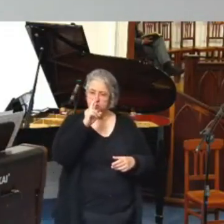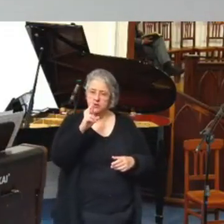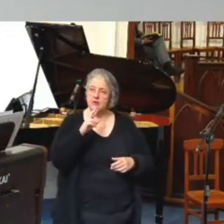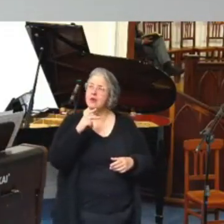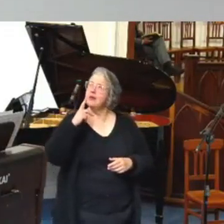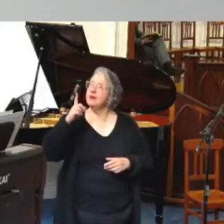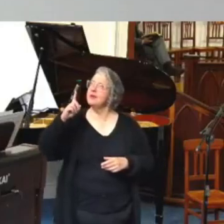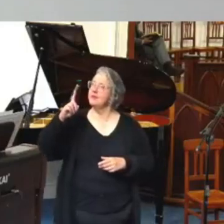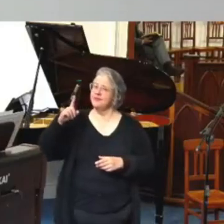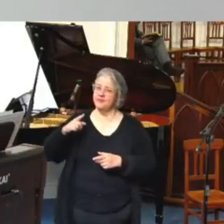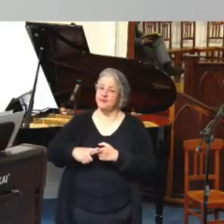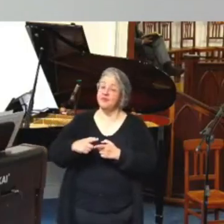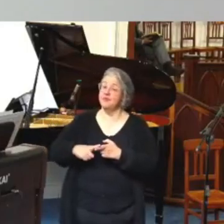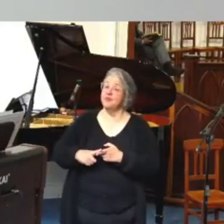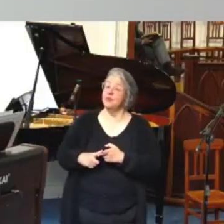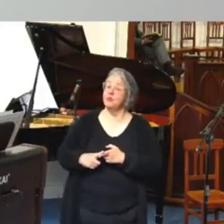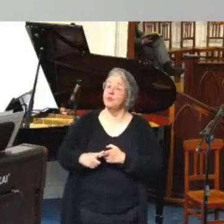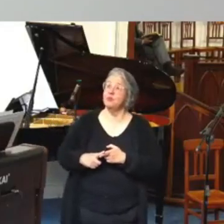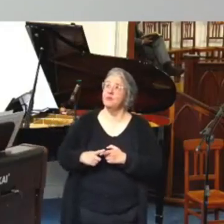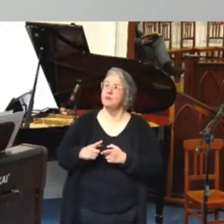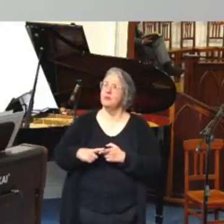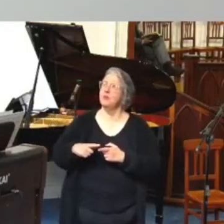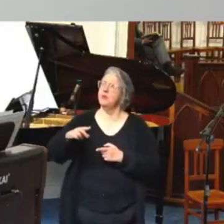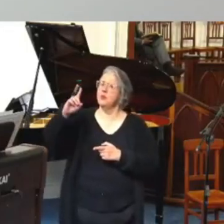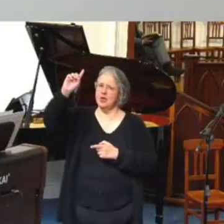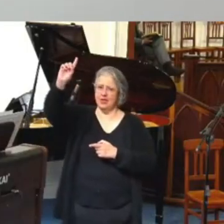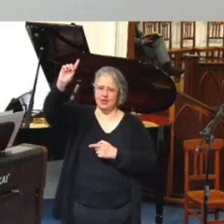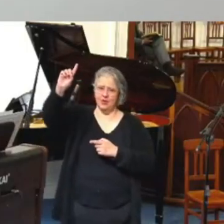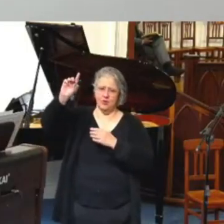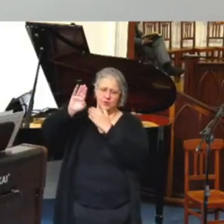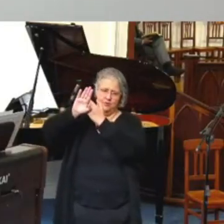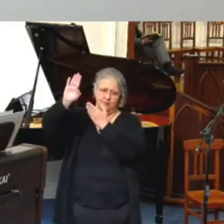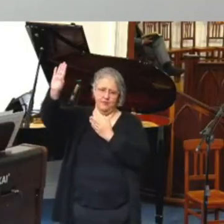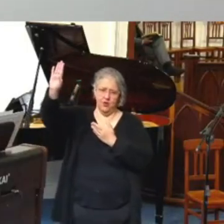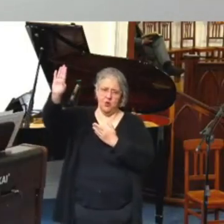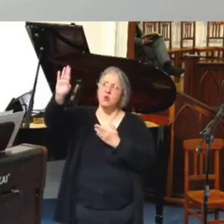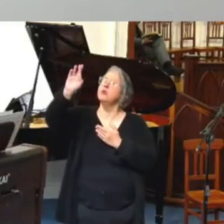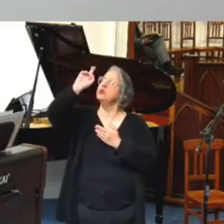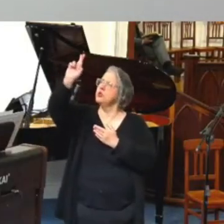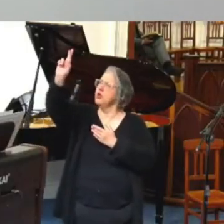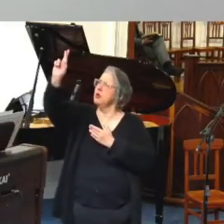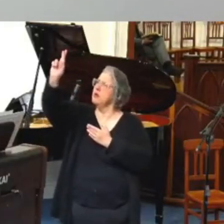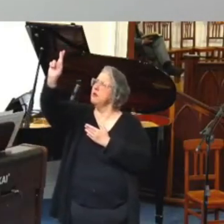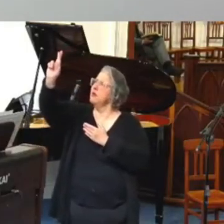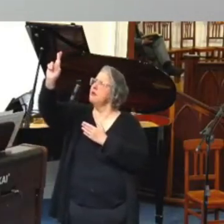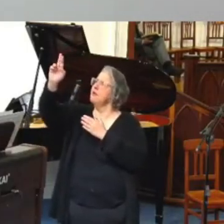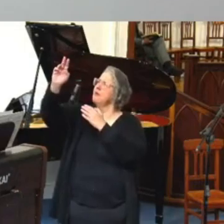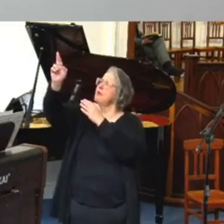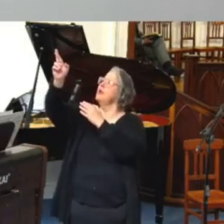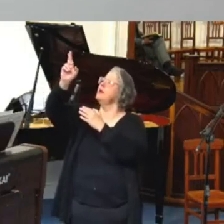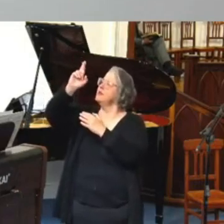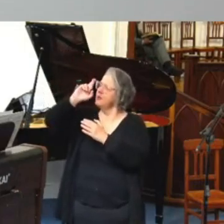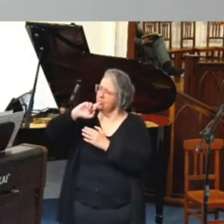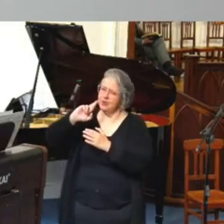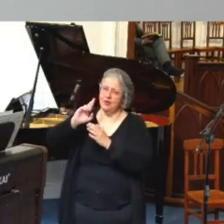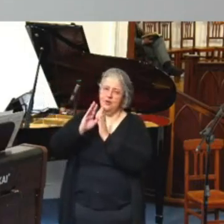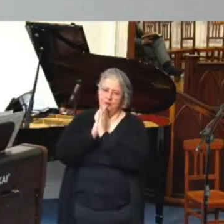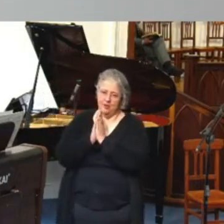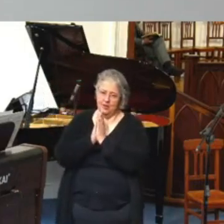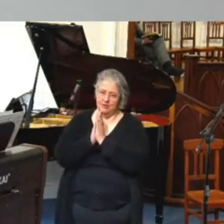voz do meu lamento, o Senhor ouviu a minha súplica, o Senhor acolheu a minha